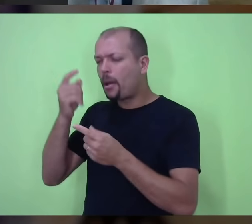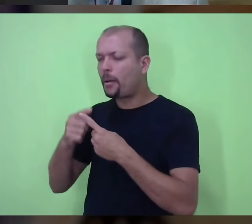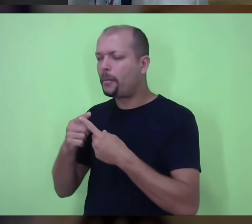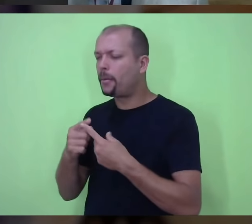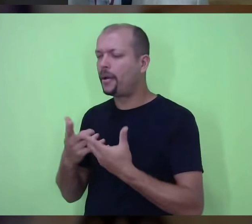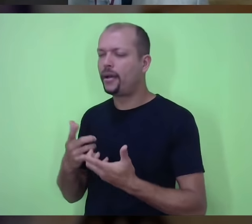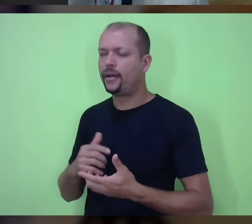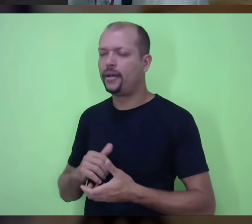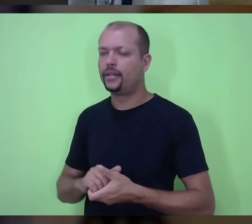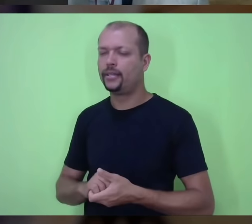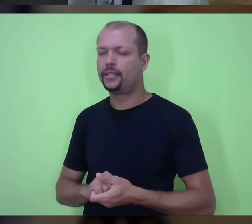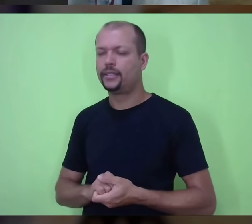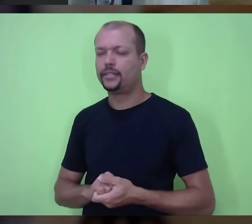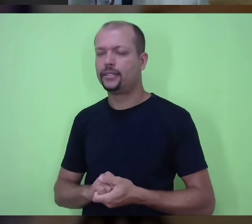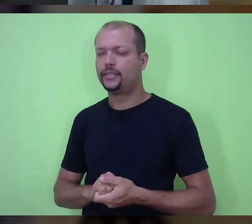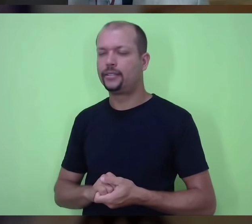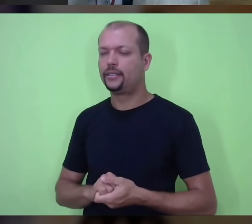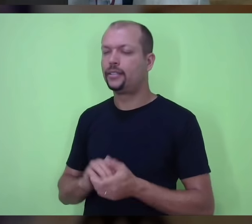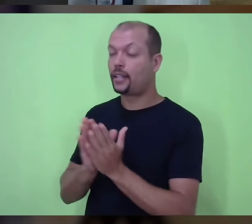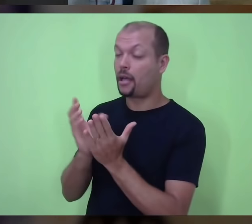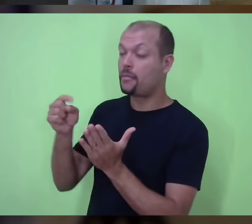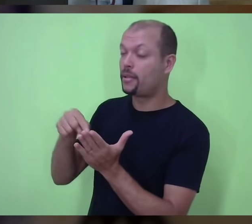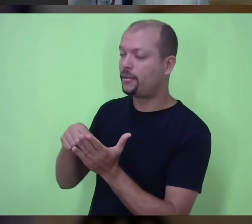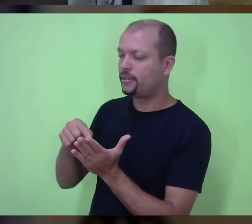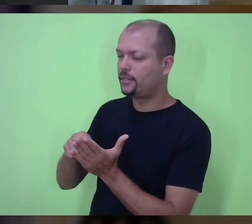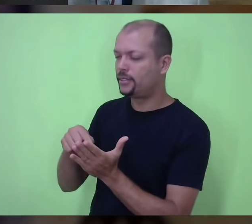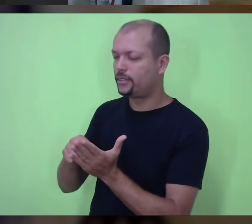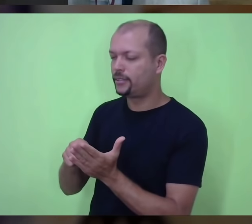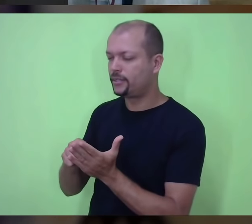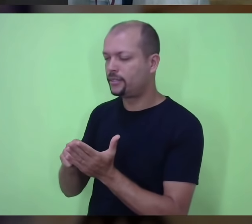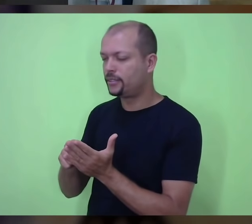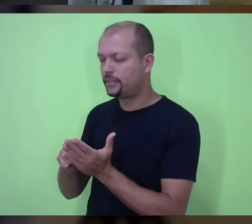Obrigado porque na tua palavra há tesouros